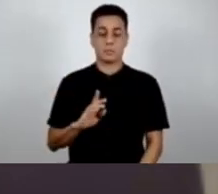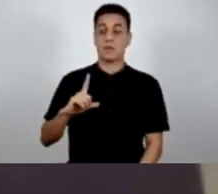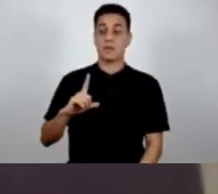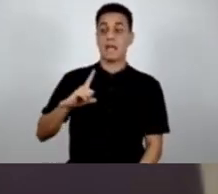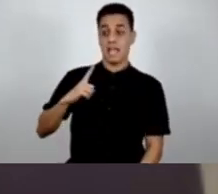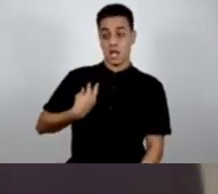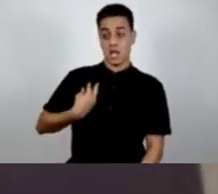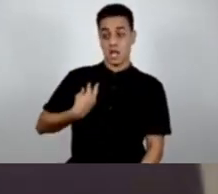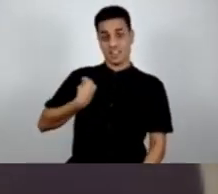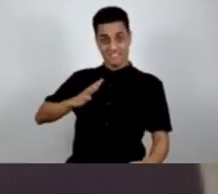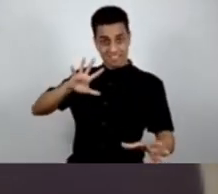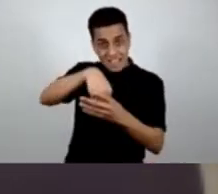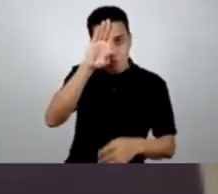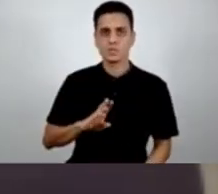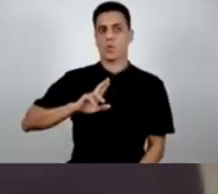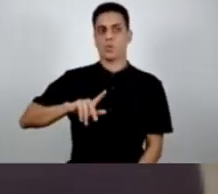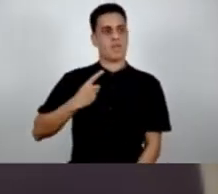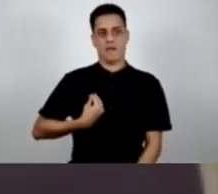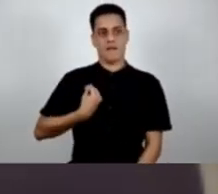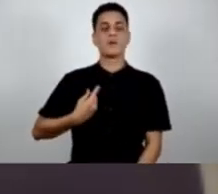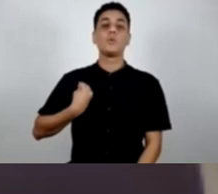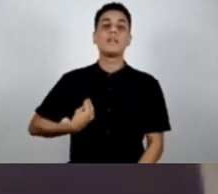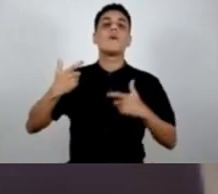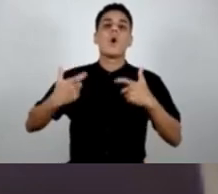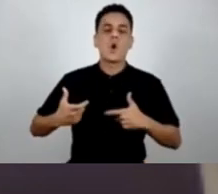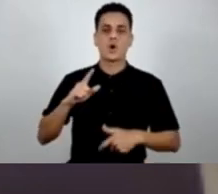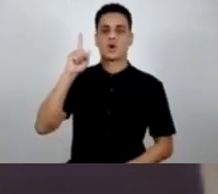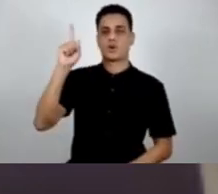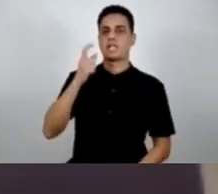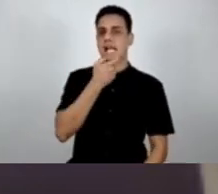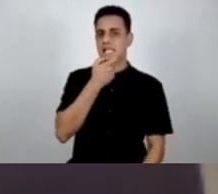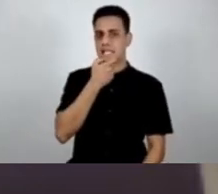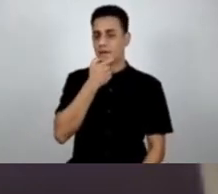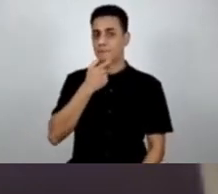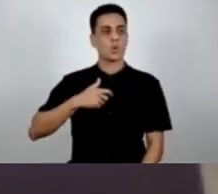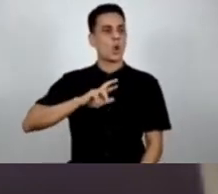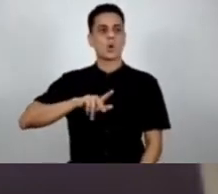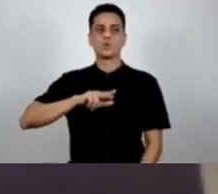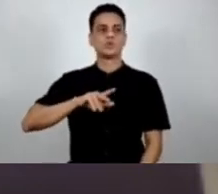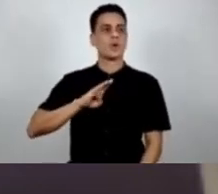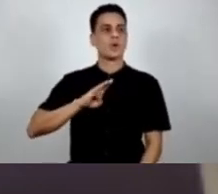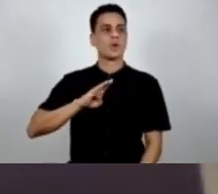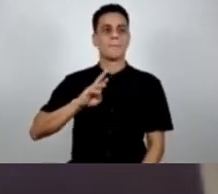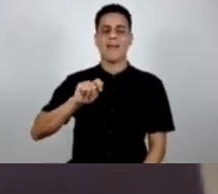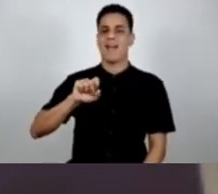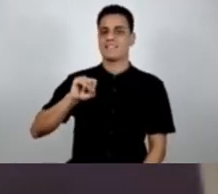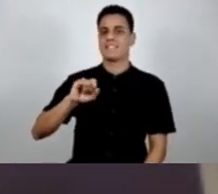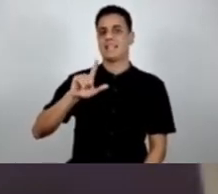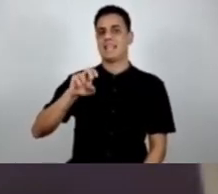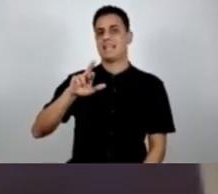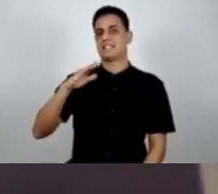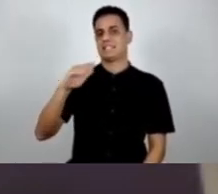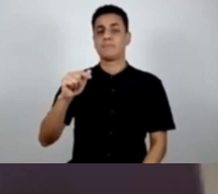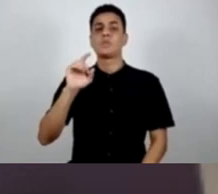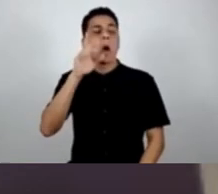Brasil pela época dos protestos. Estava na Inglaterra. E eu não sou um brasilianista. Eu sou somente um